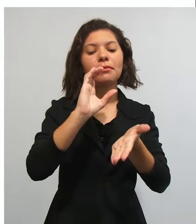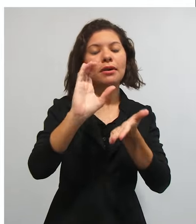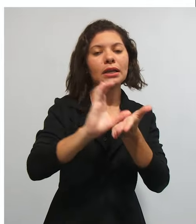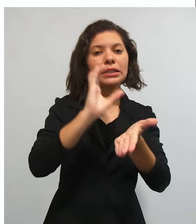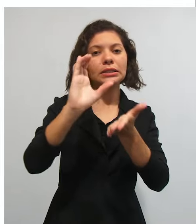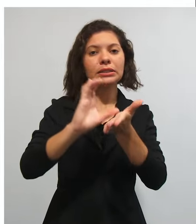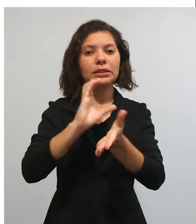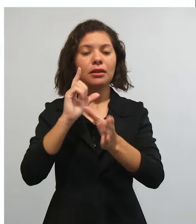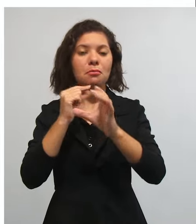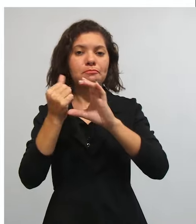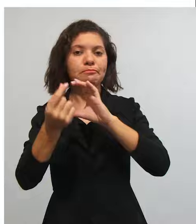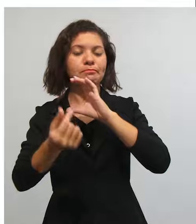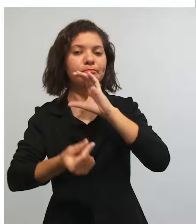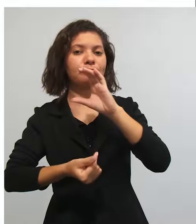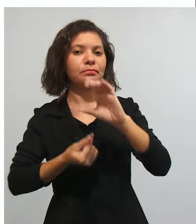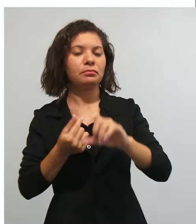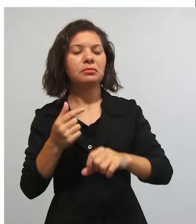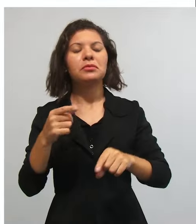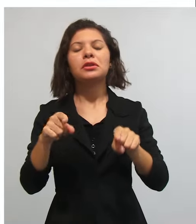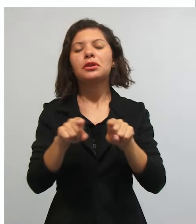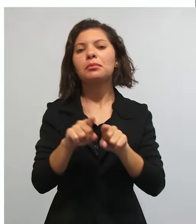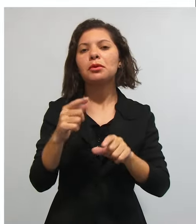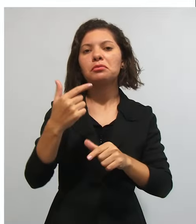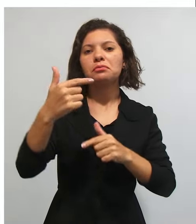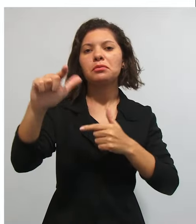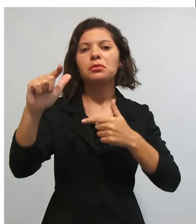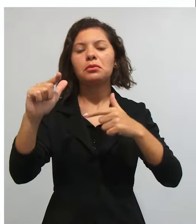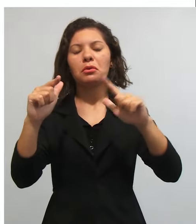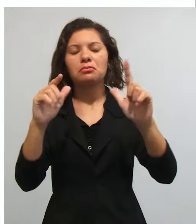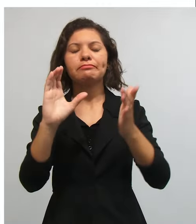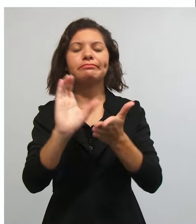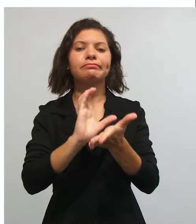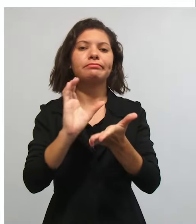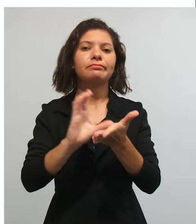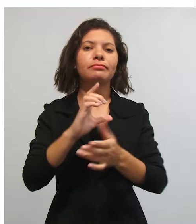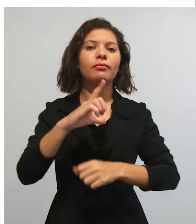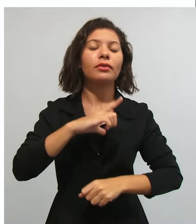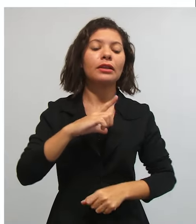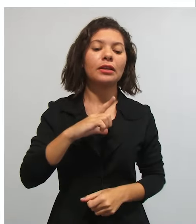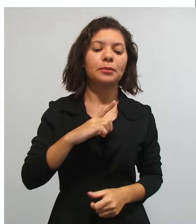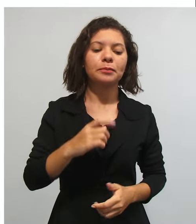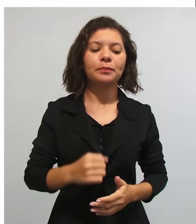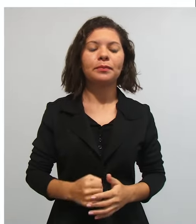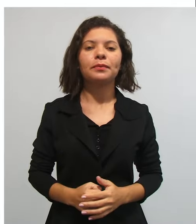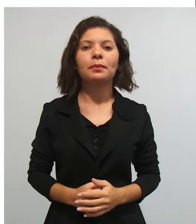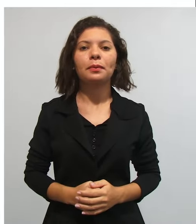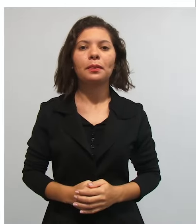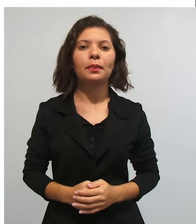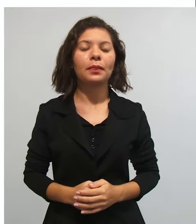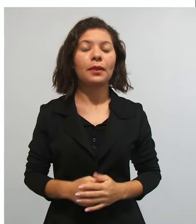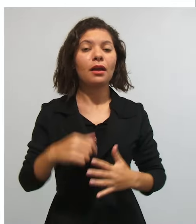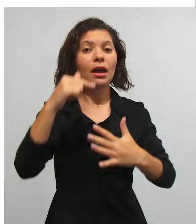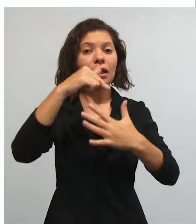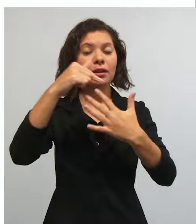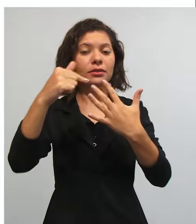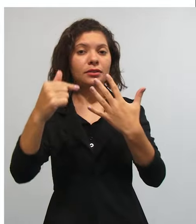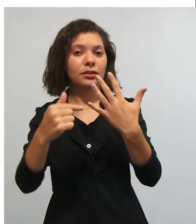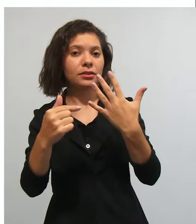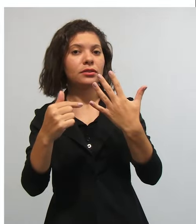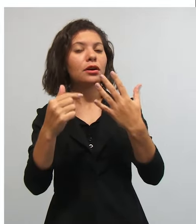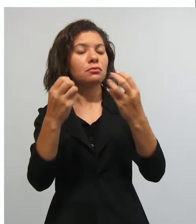capital e outras receitas de capital. Bom, aí a gente tem a classificação da receita